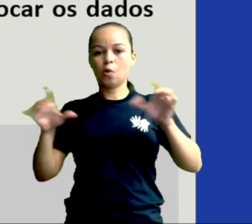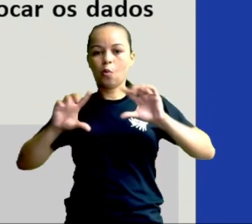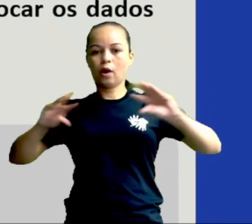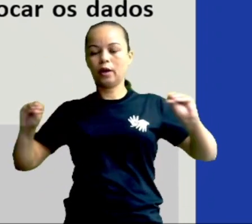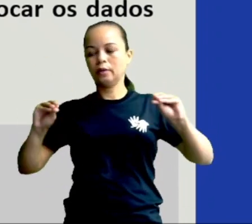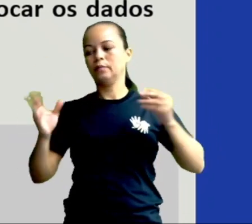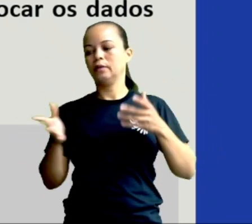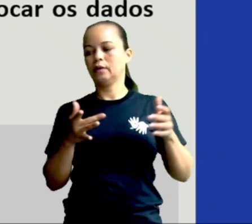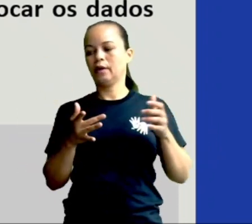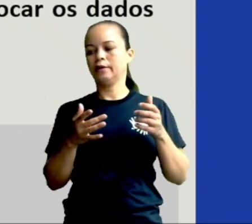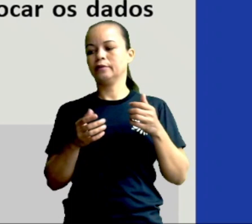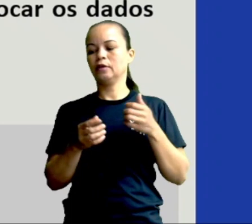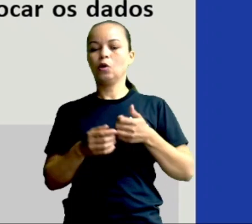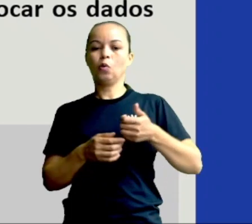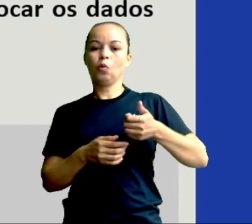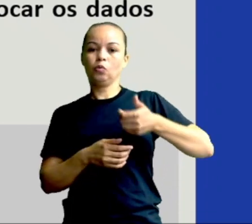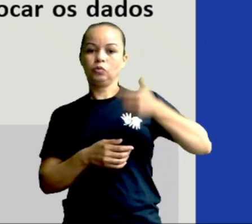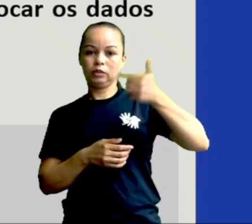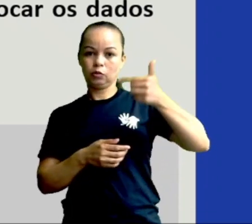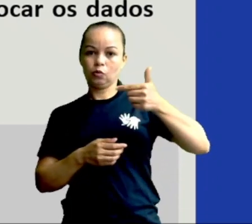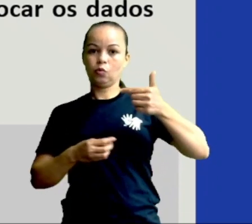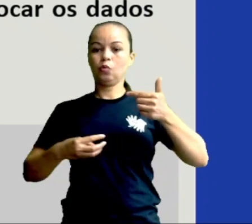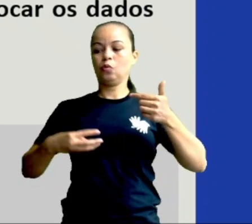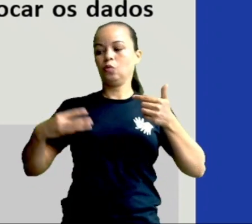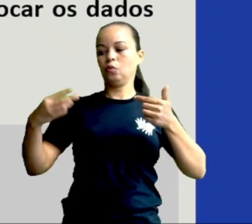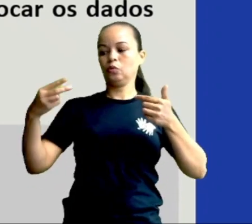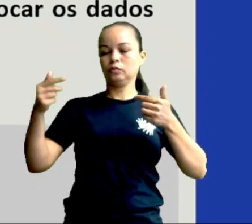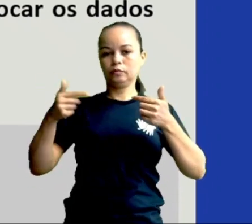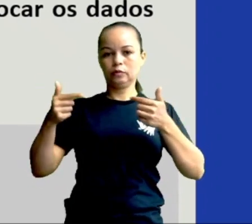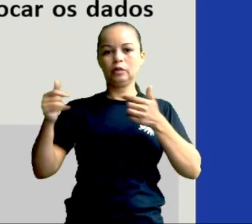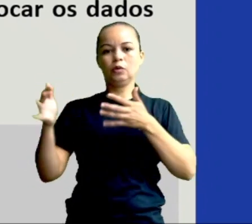o penúltimo. Eliminei o terceiro